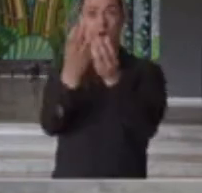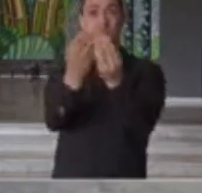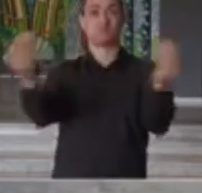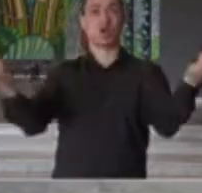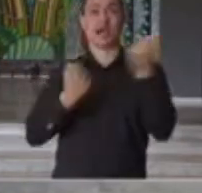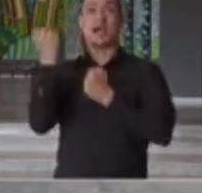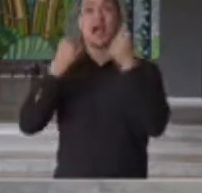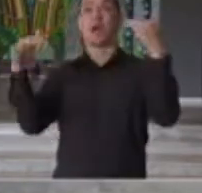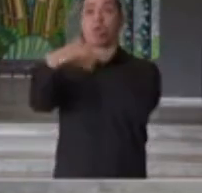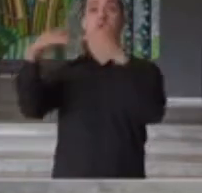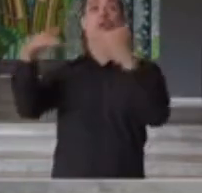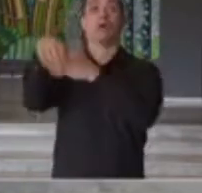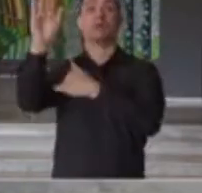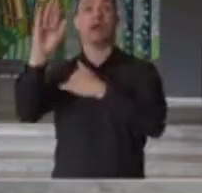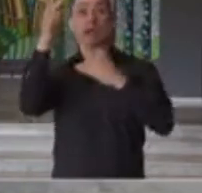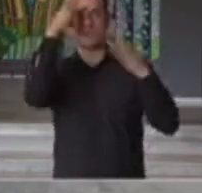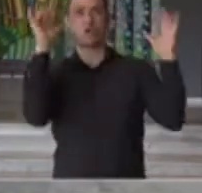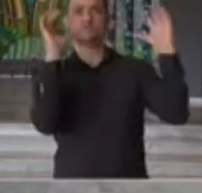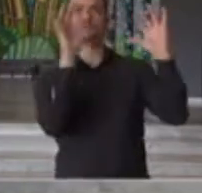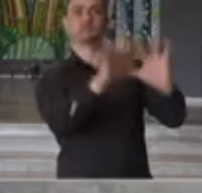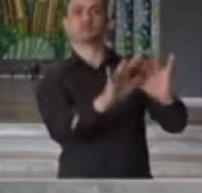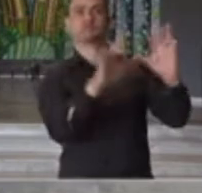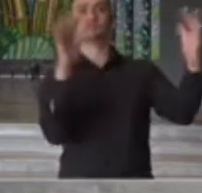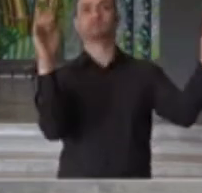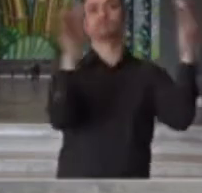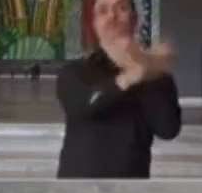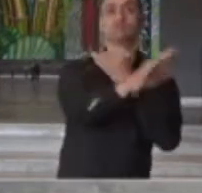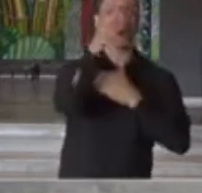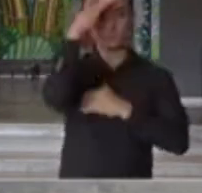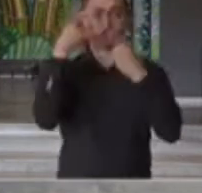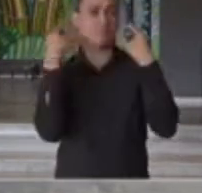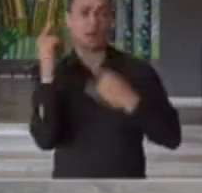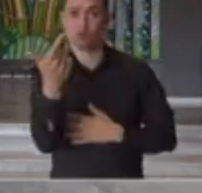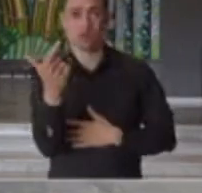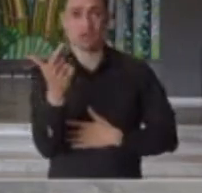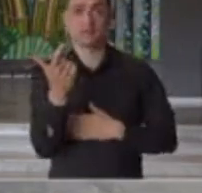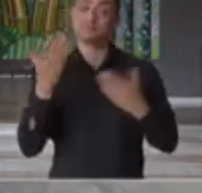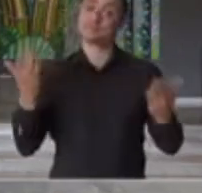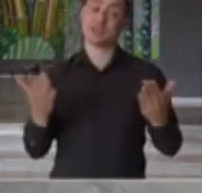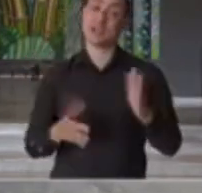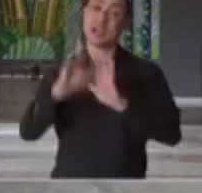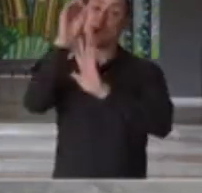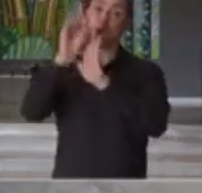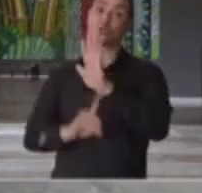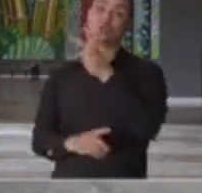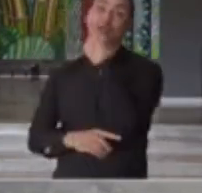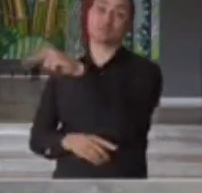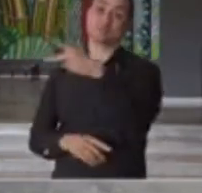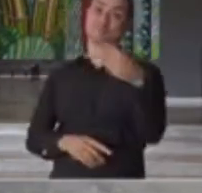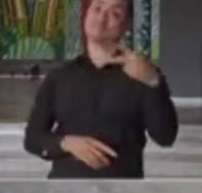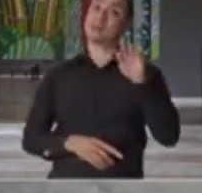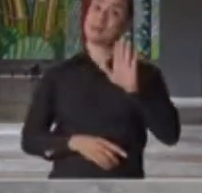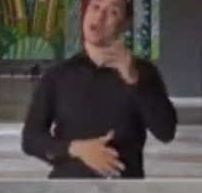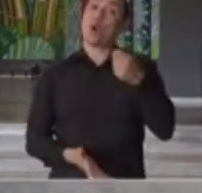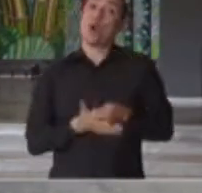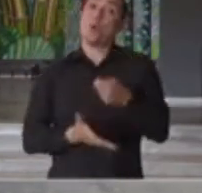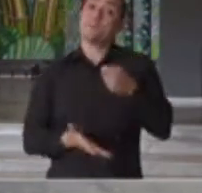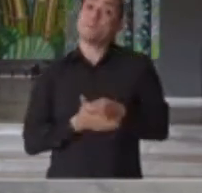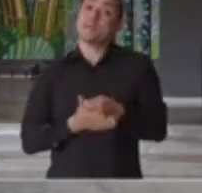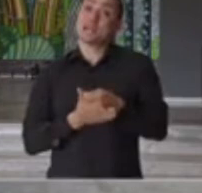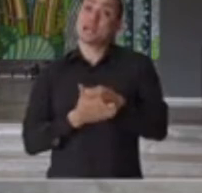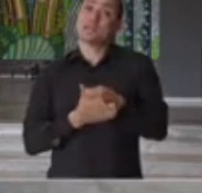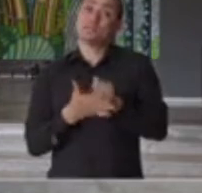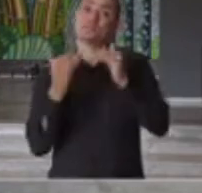carros, aglomerações, pessoas sem máscara. Aí é um direito individual, mas é uma obrigação com